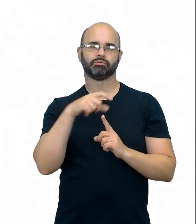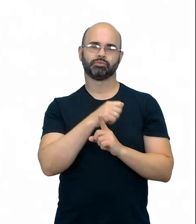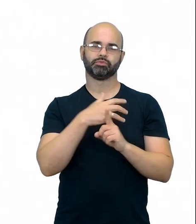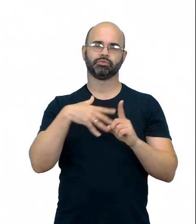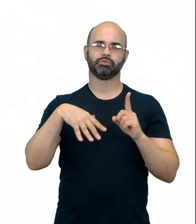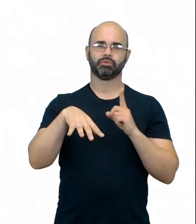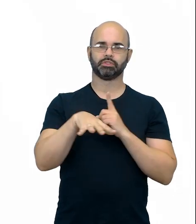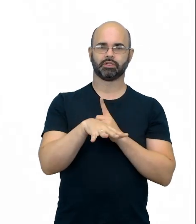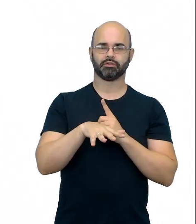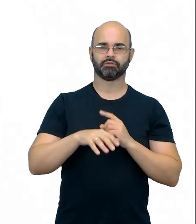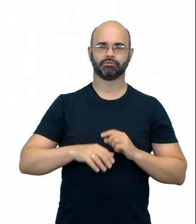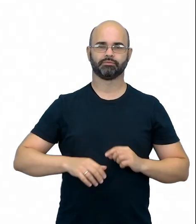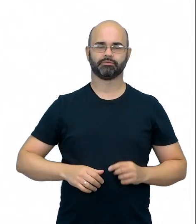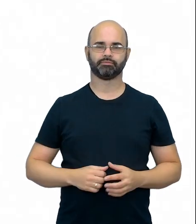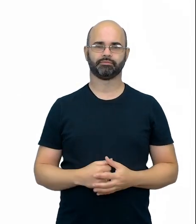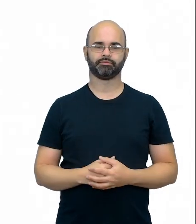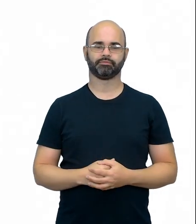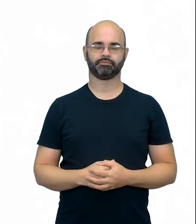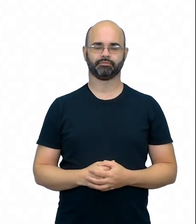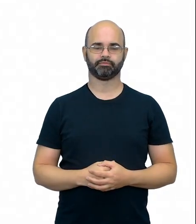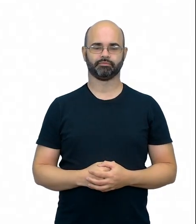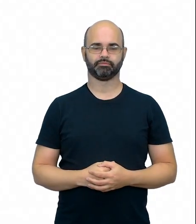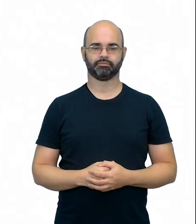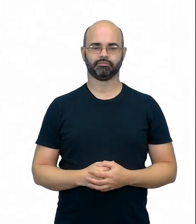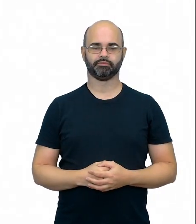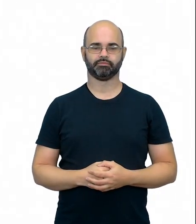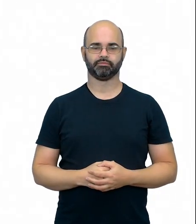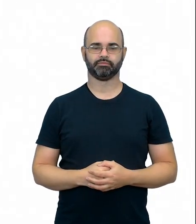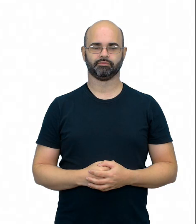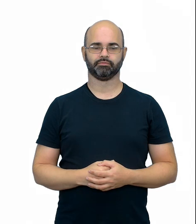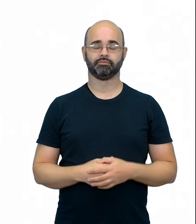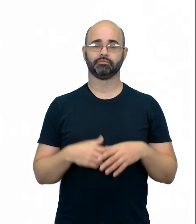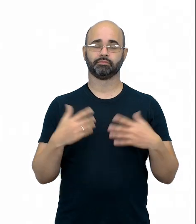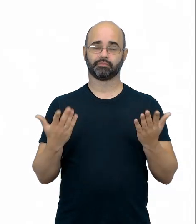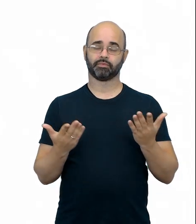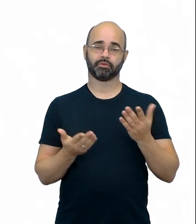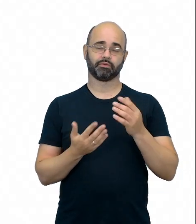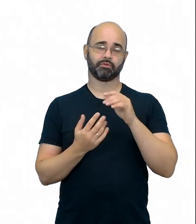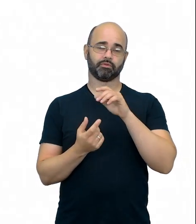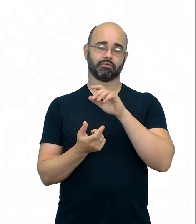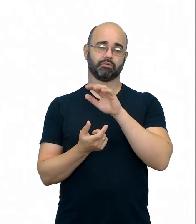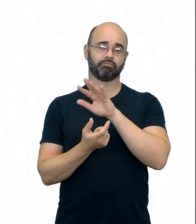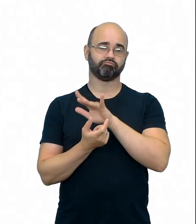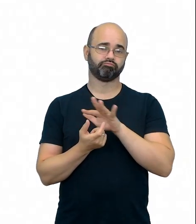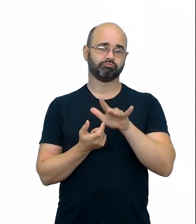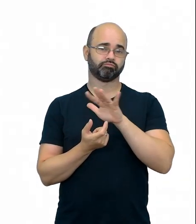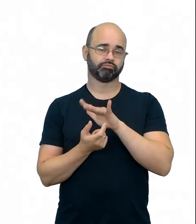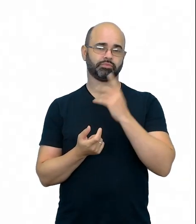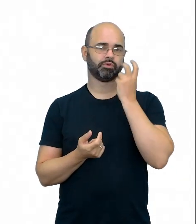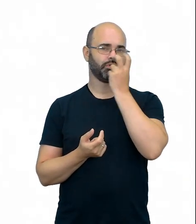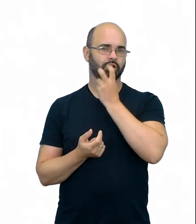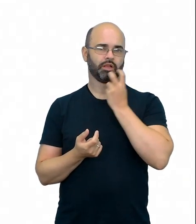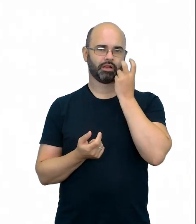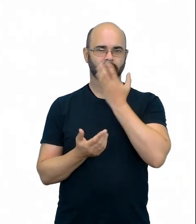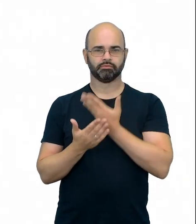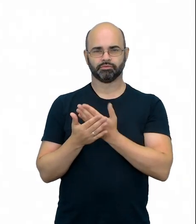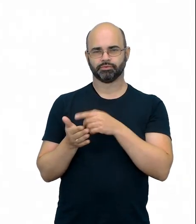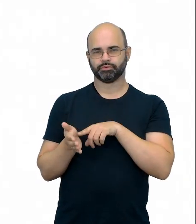dialetais. Então, o estudo da oralidade e letramento não pode ser